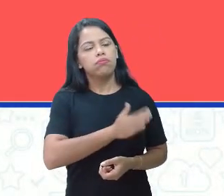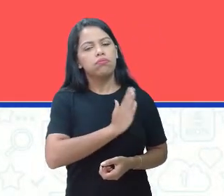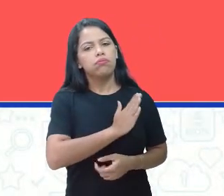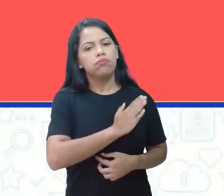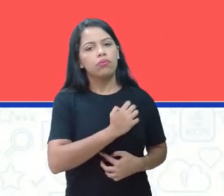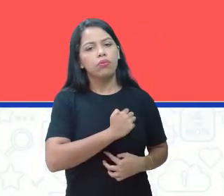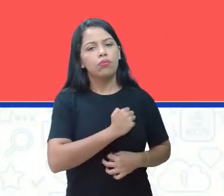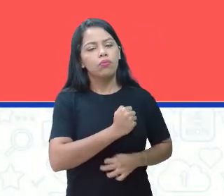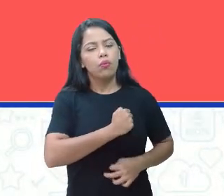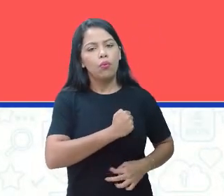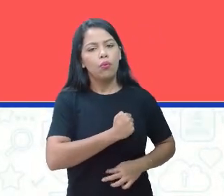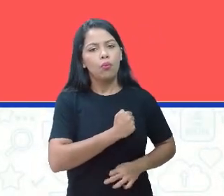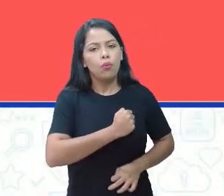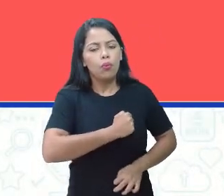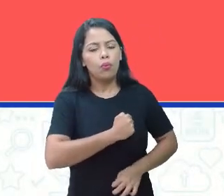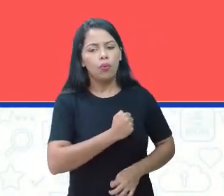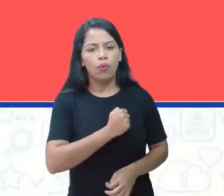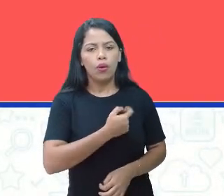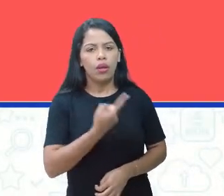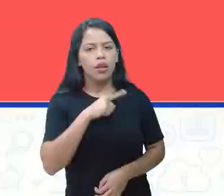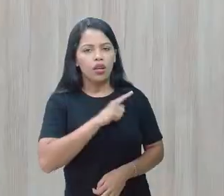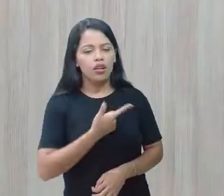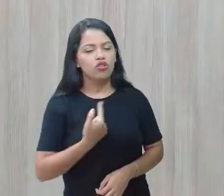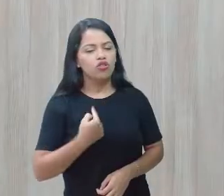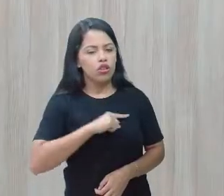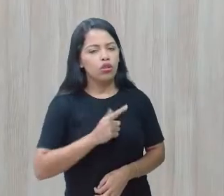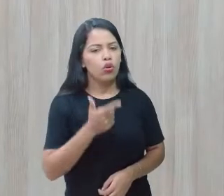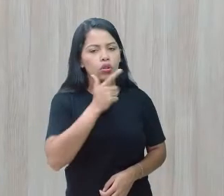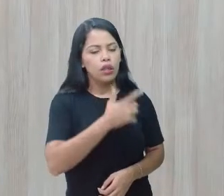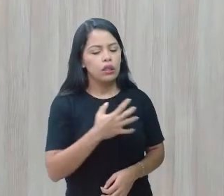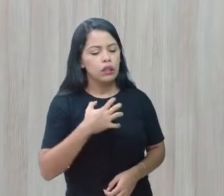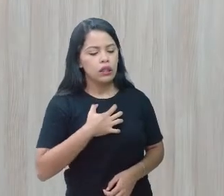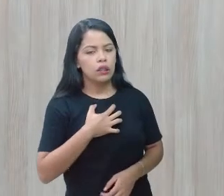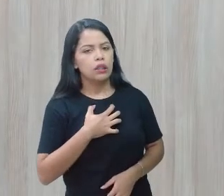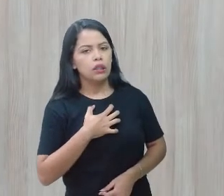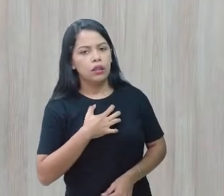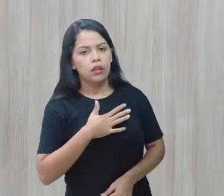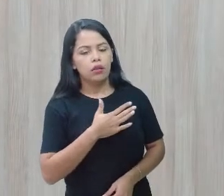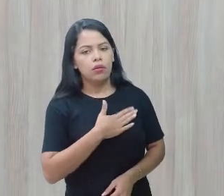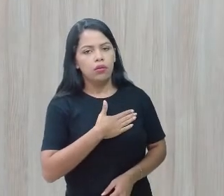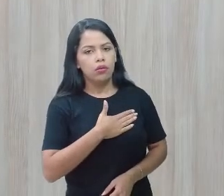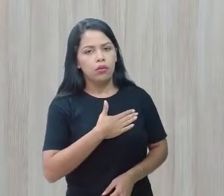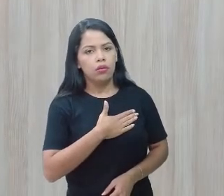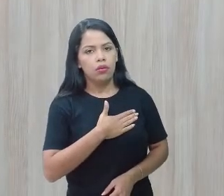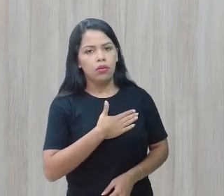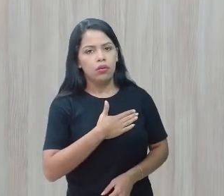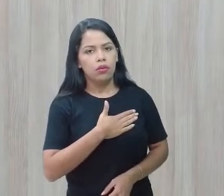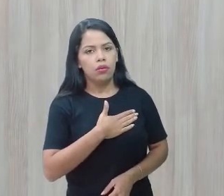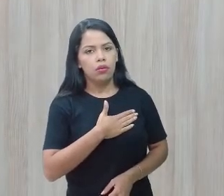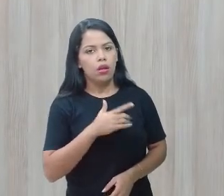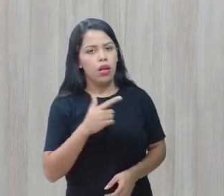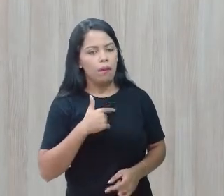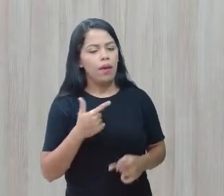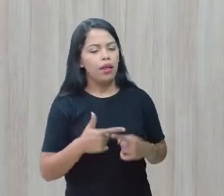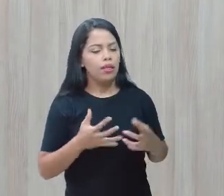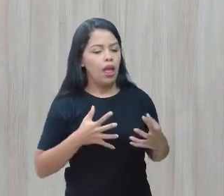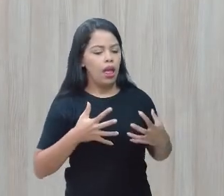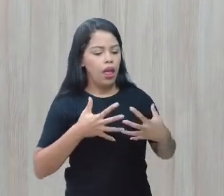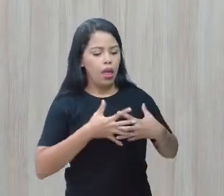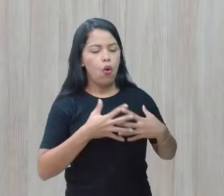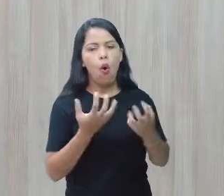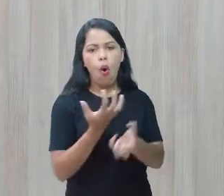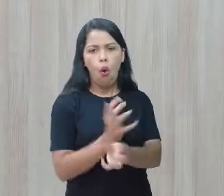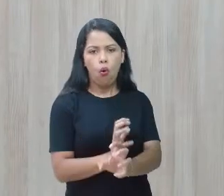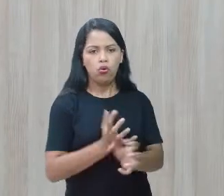mais ainda sentir esse movimento. Mesmo aí com essa caixa torácica, com essa gaiola protegendo, né? Que a